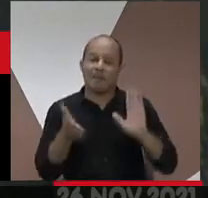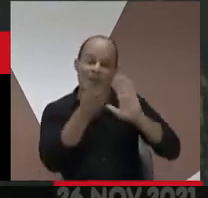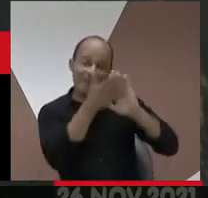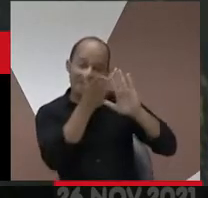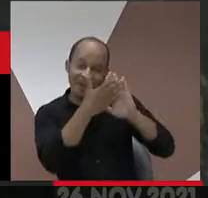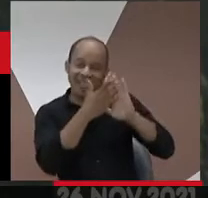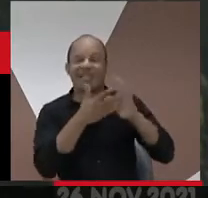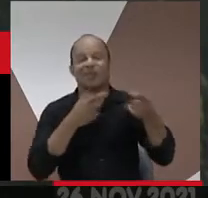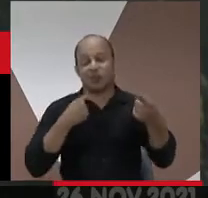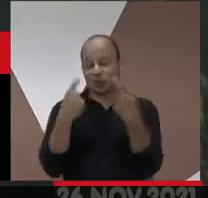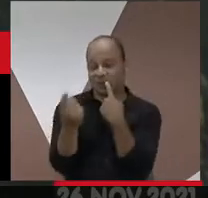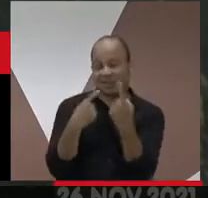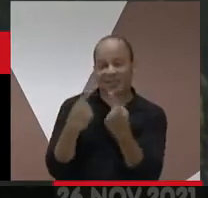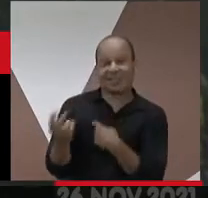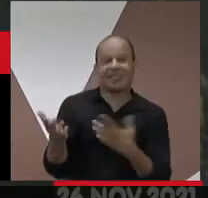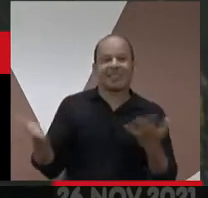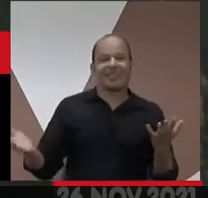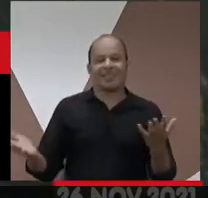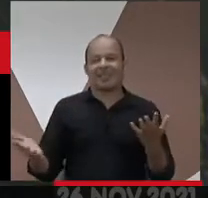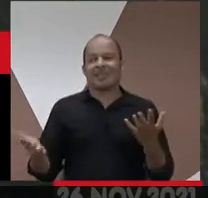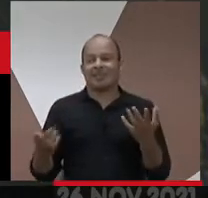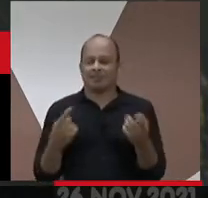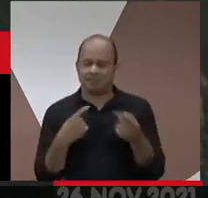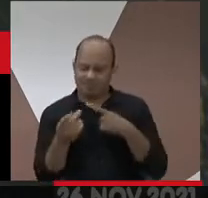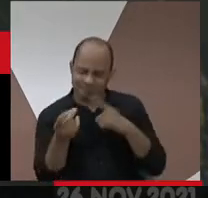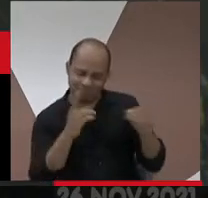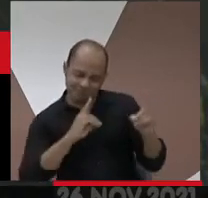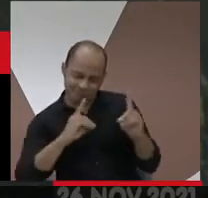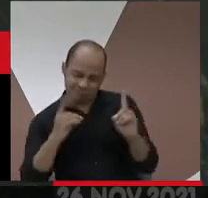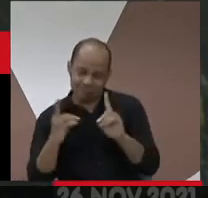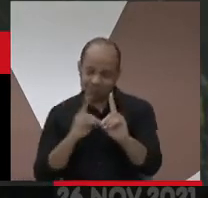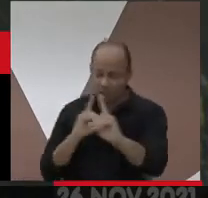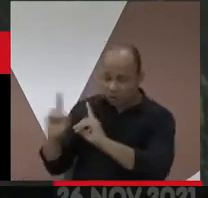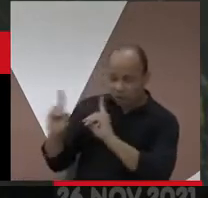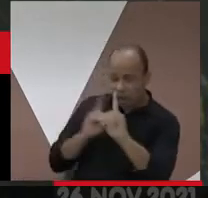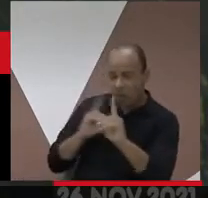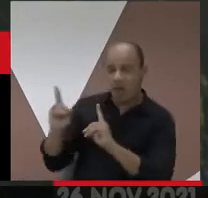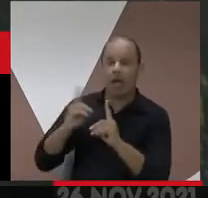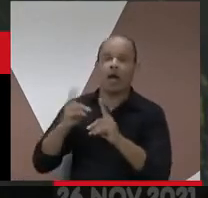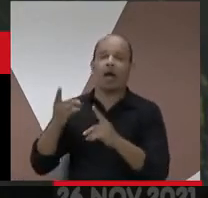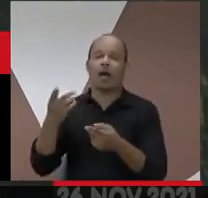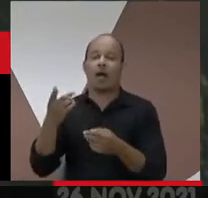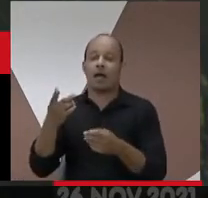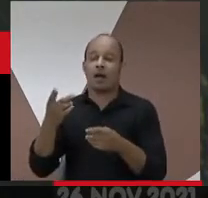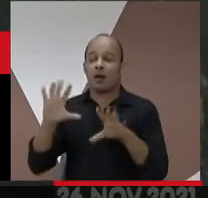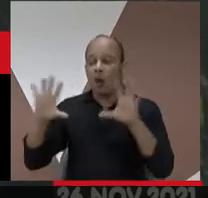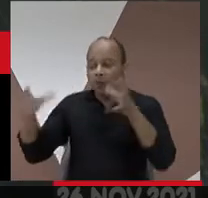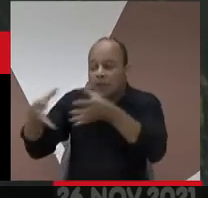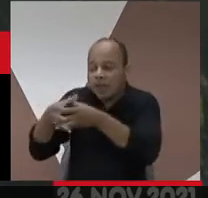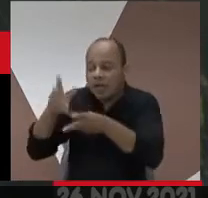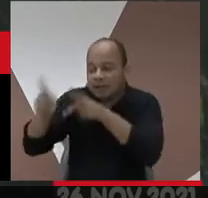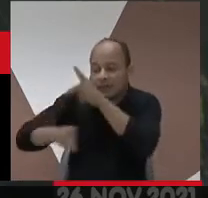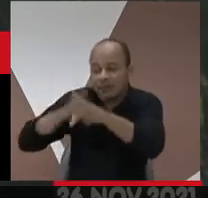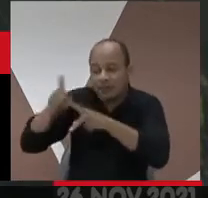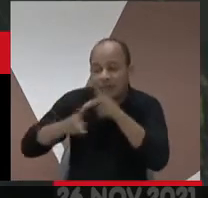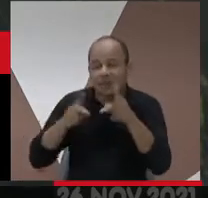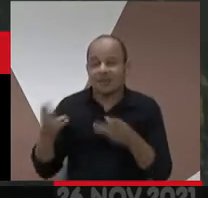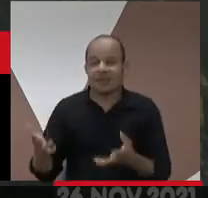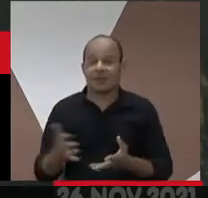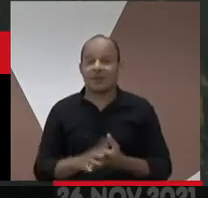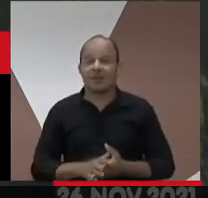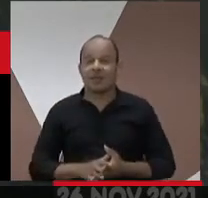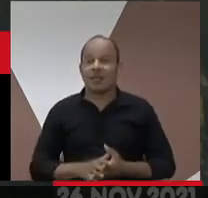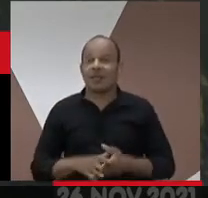Assembleia, junto com os deputados, com a comunidade. Eu acho que vai dar certo, gente. A gente tem que começar também um